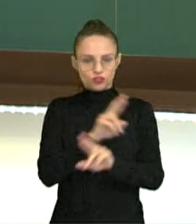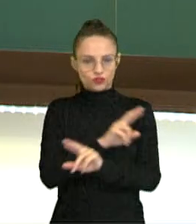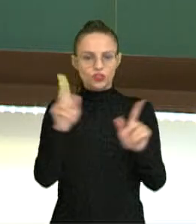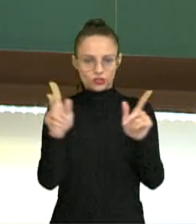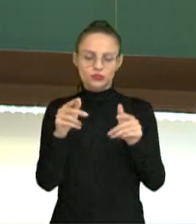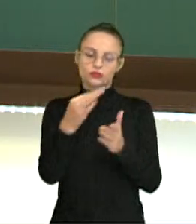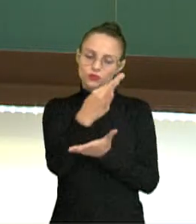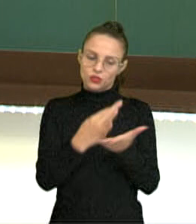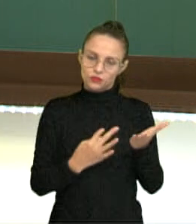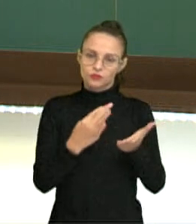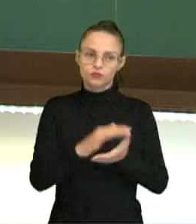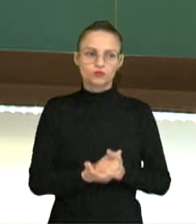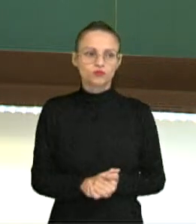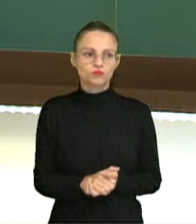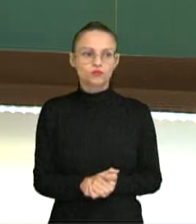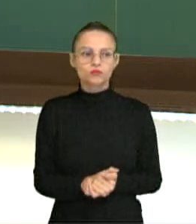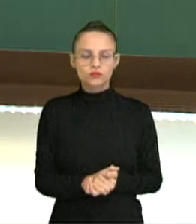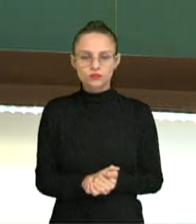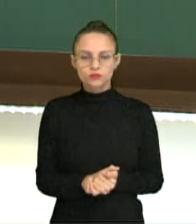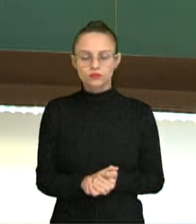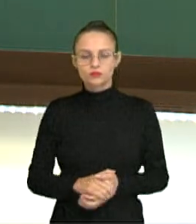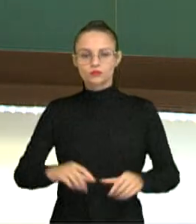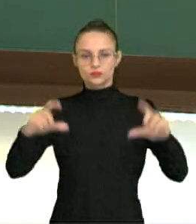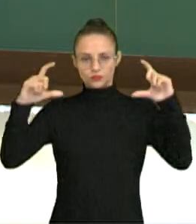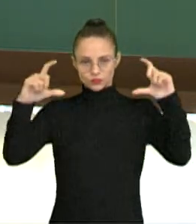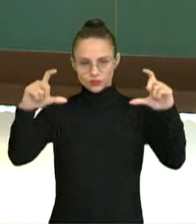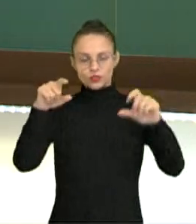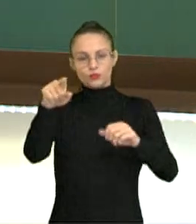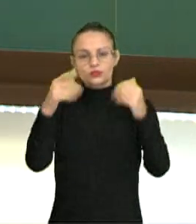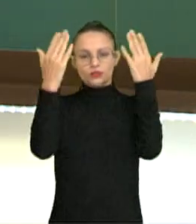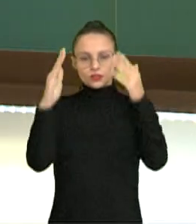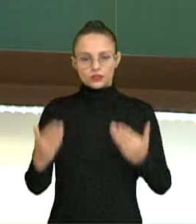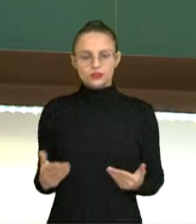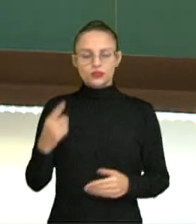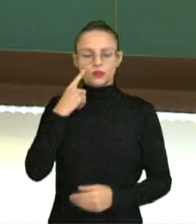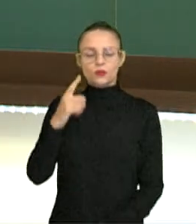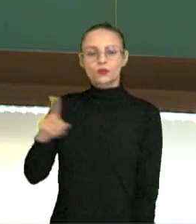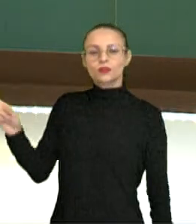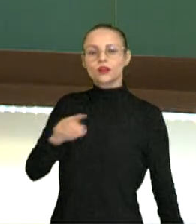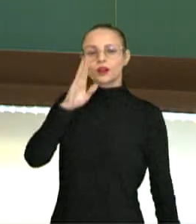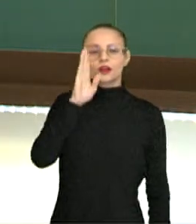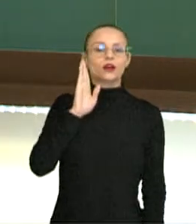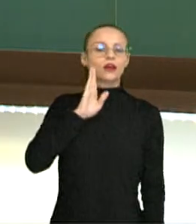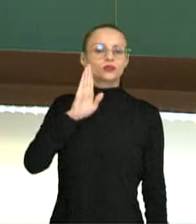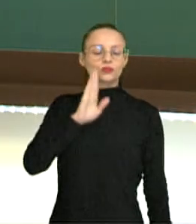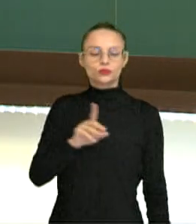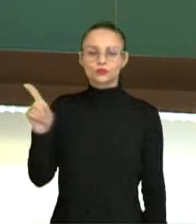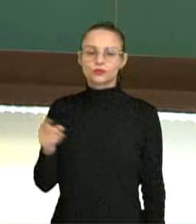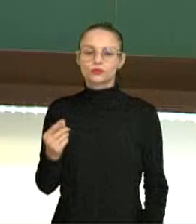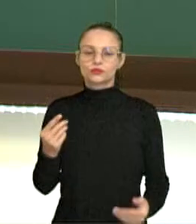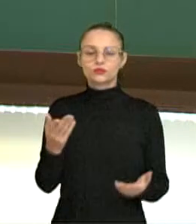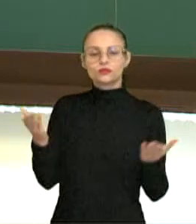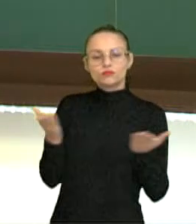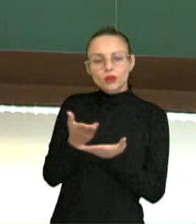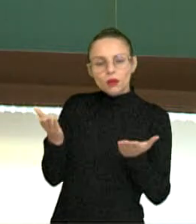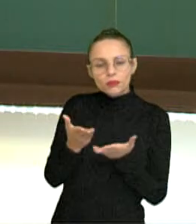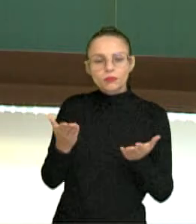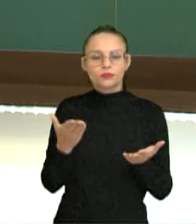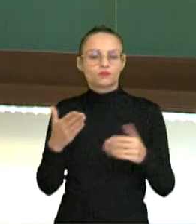no texto. Eu coloquei um fragmento para você analisar. Então, aqui em azul, o diálogo de Maria e